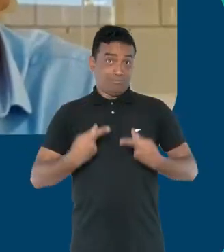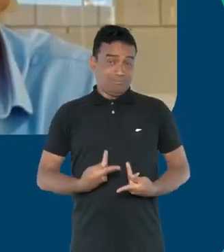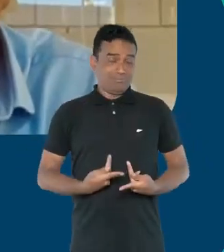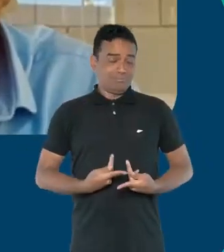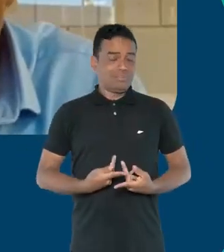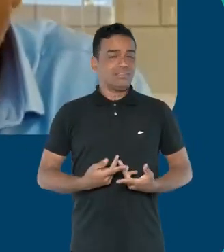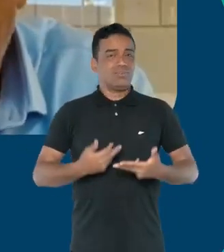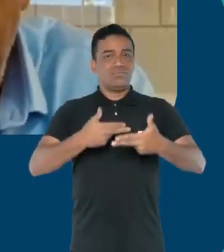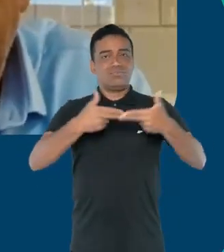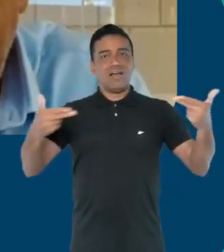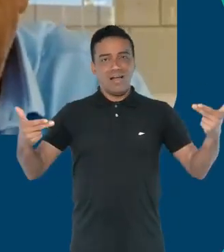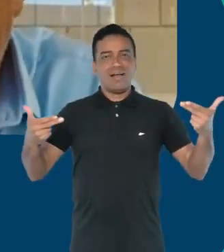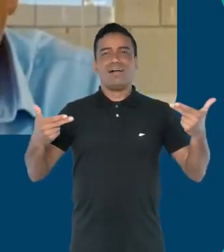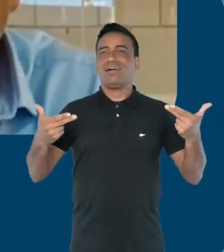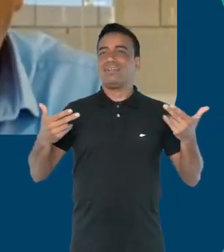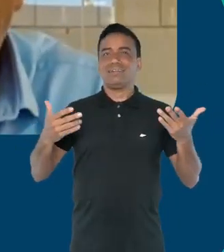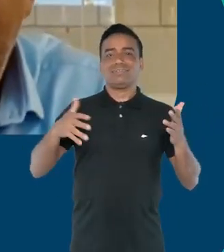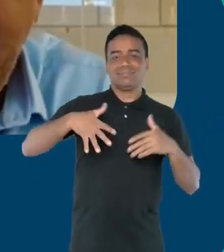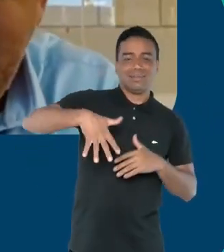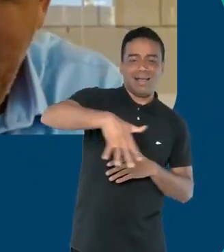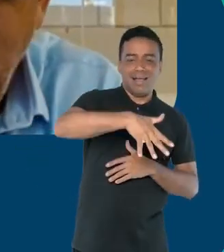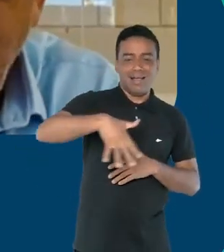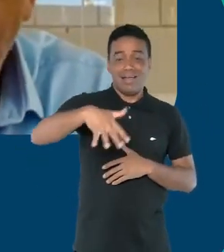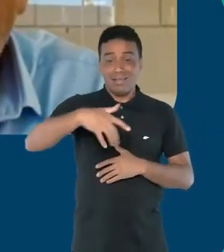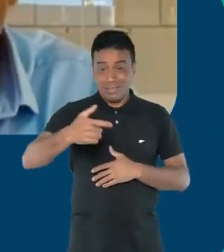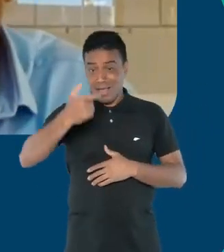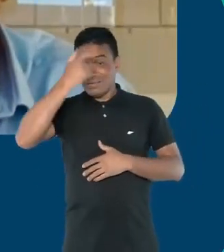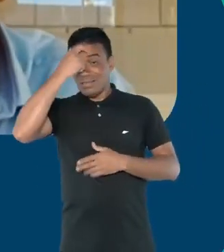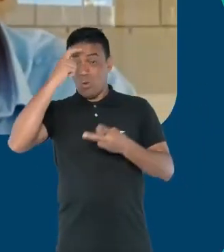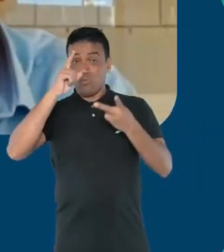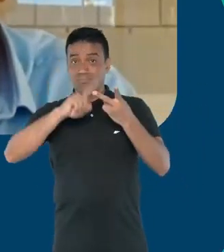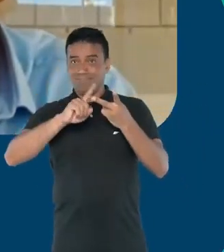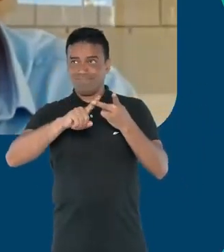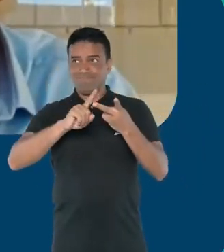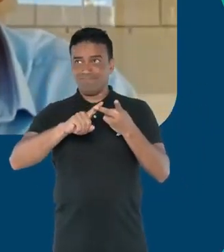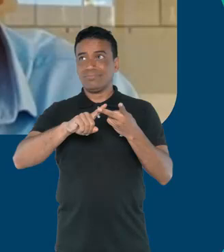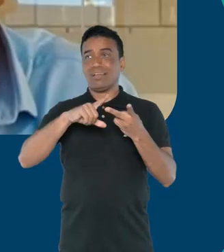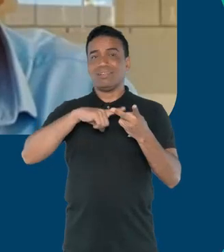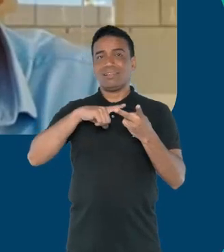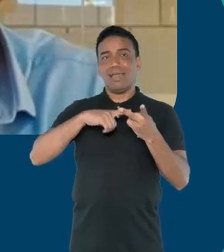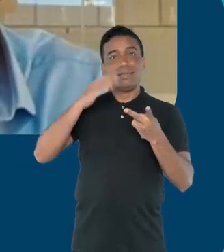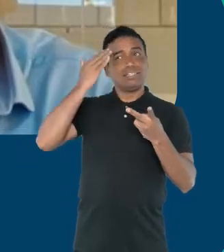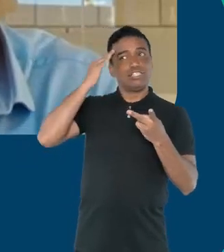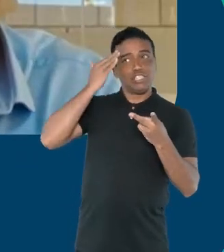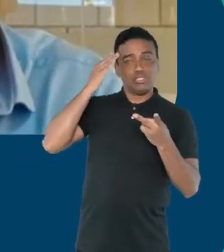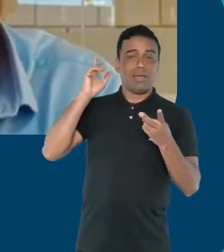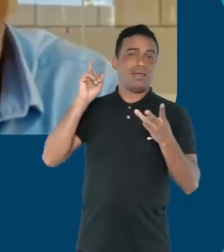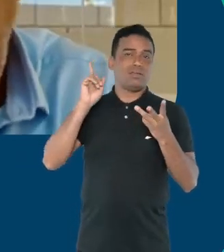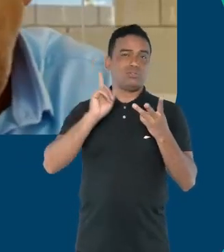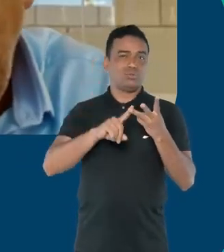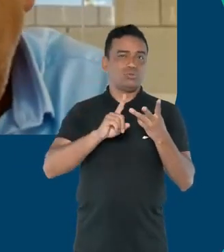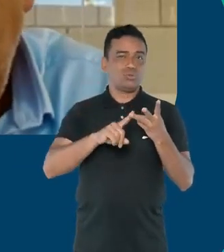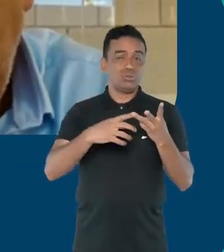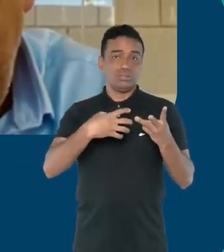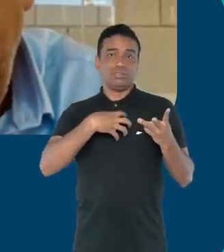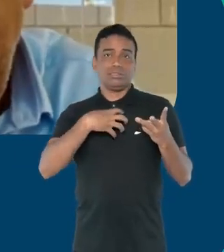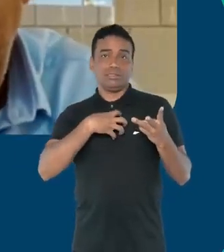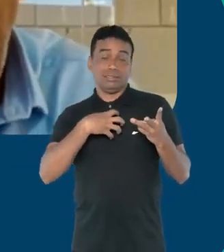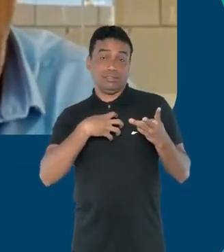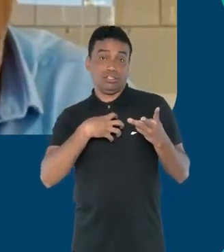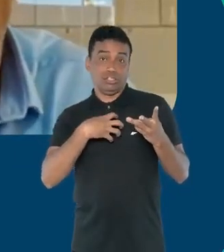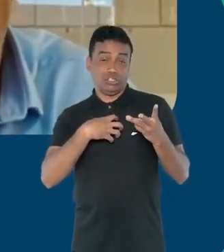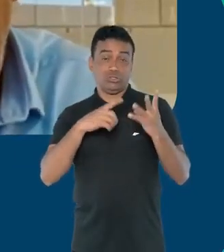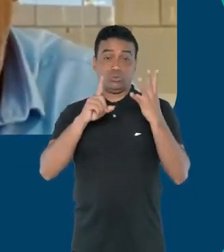suas diversas faculdades, né? Tem lá a razão, tem o entendimento, tem os sentidos,